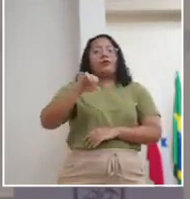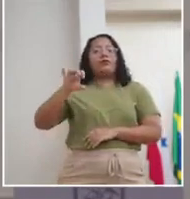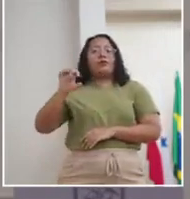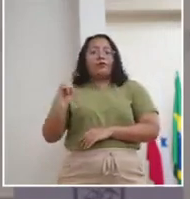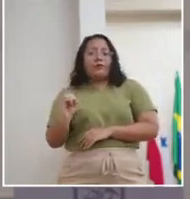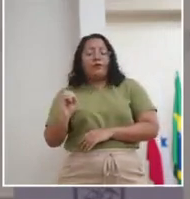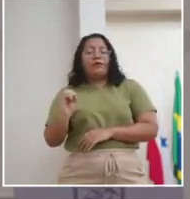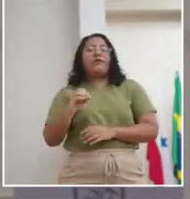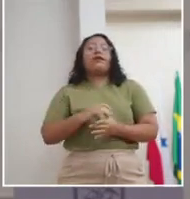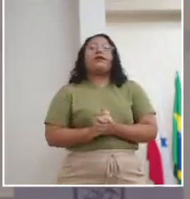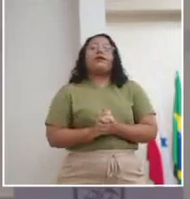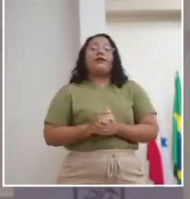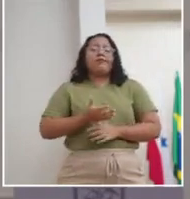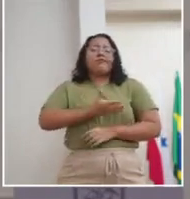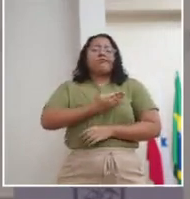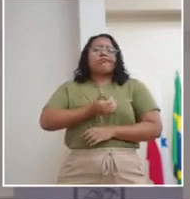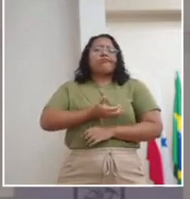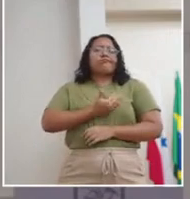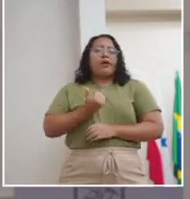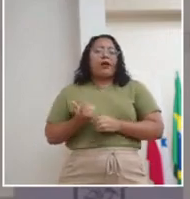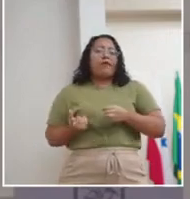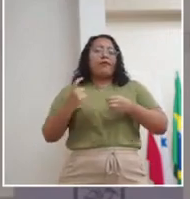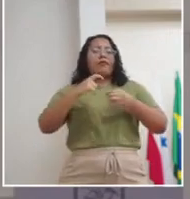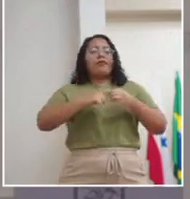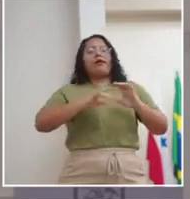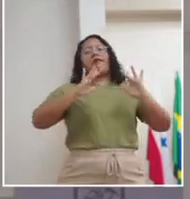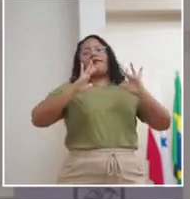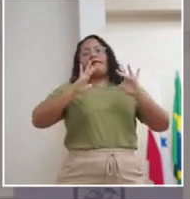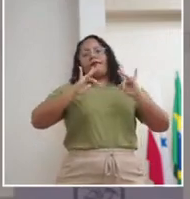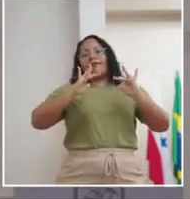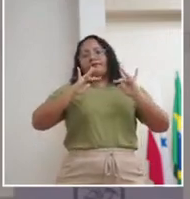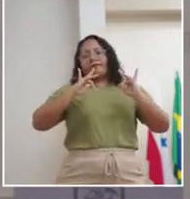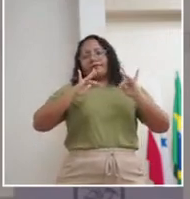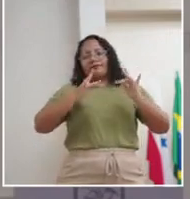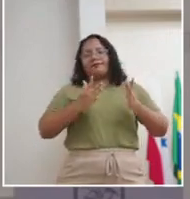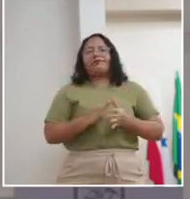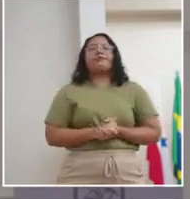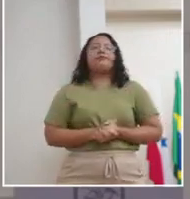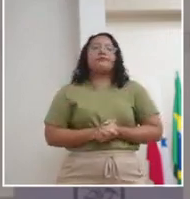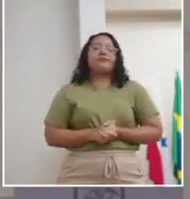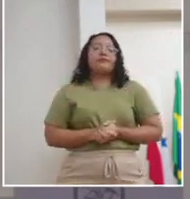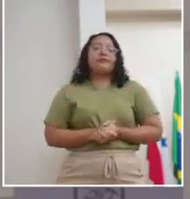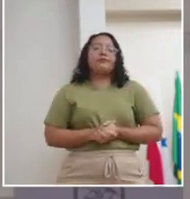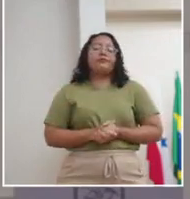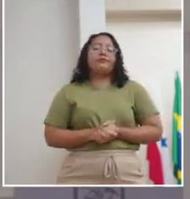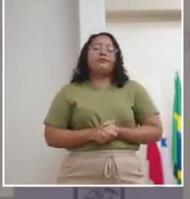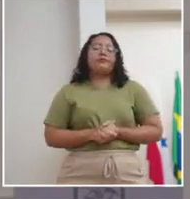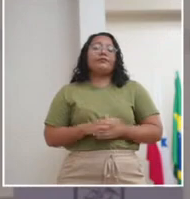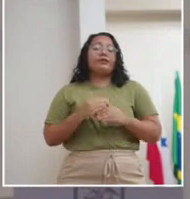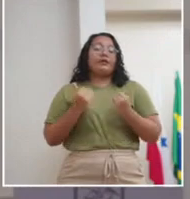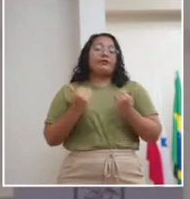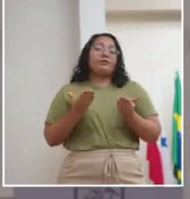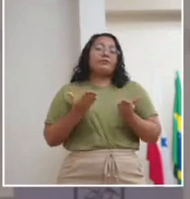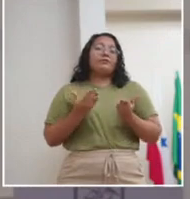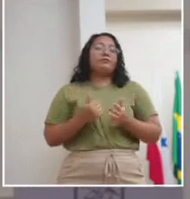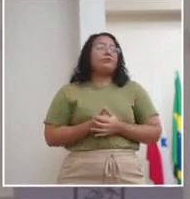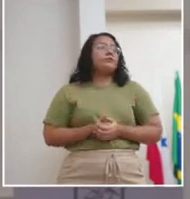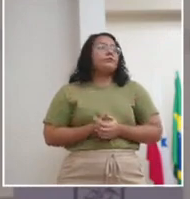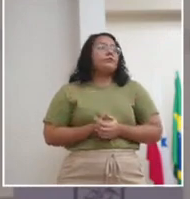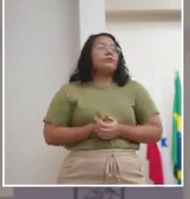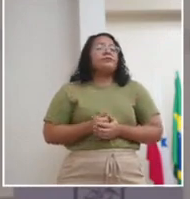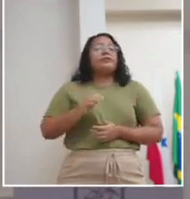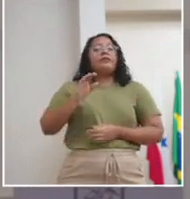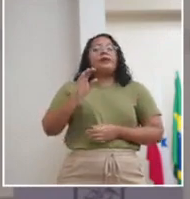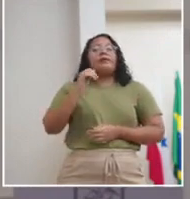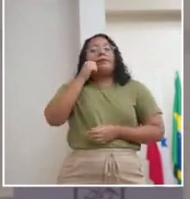voltaram a namorar, depois de 25 anos de casado, 25 anos separados. Enfim, Berta foi